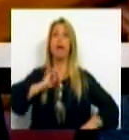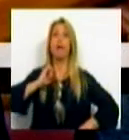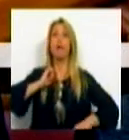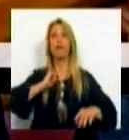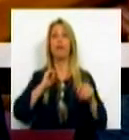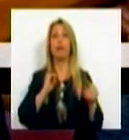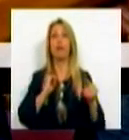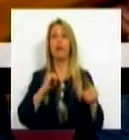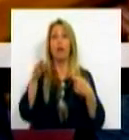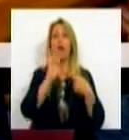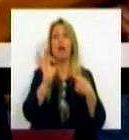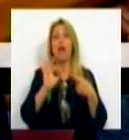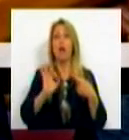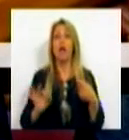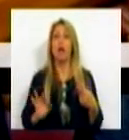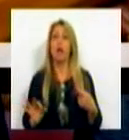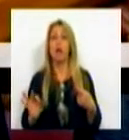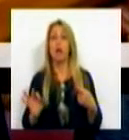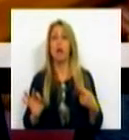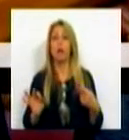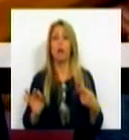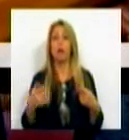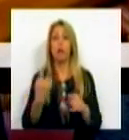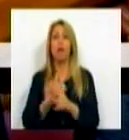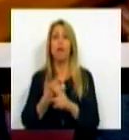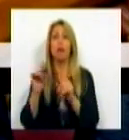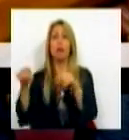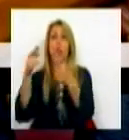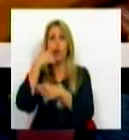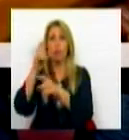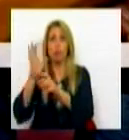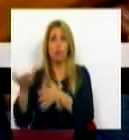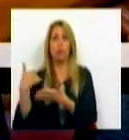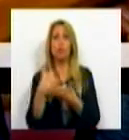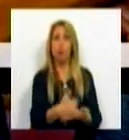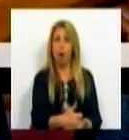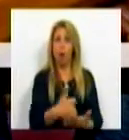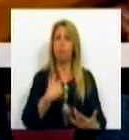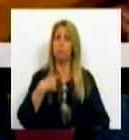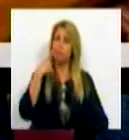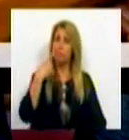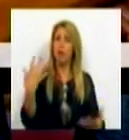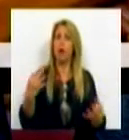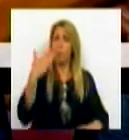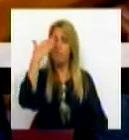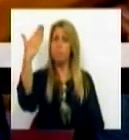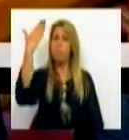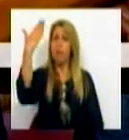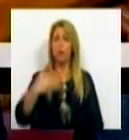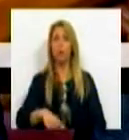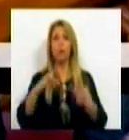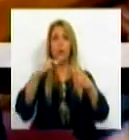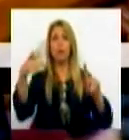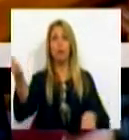em aspectos em que várias outras pessoas contribuíram. Reconheço o mérito que teve a Câmara de Lisboa em